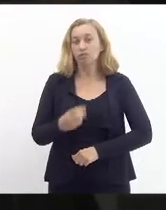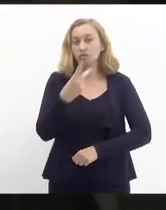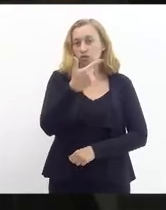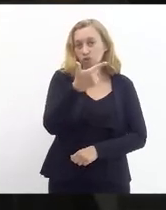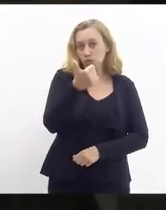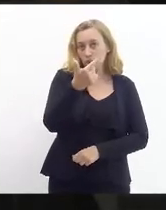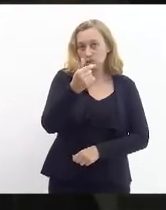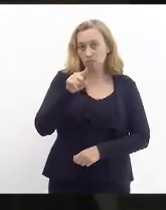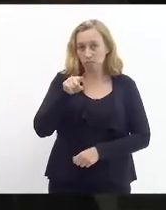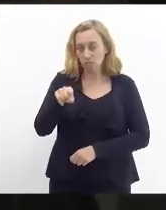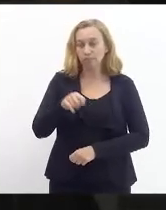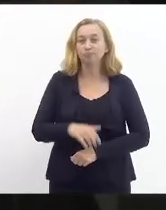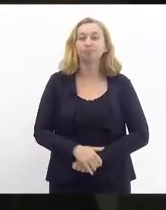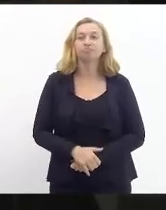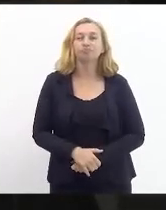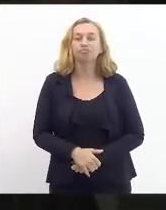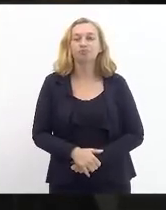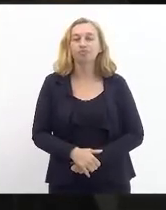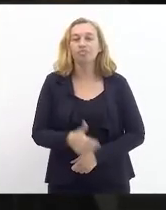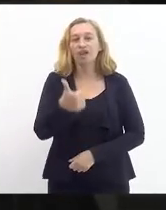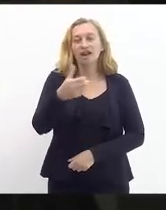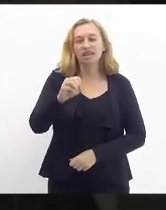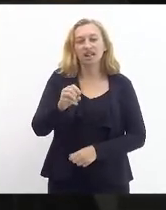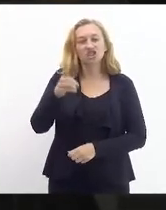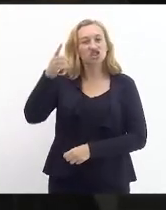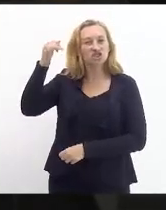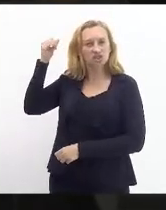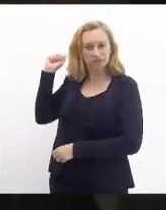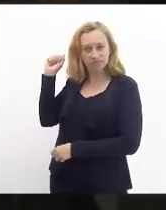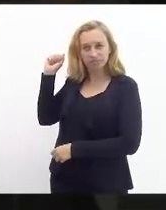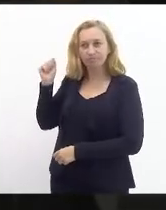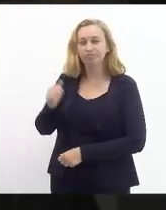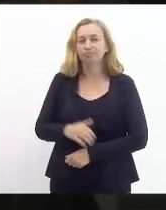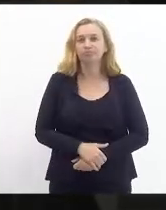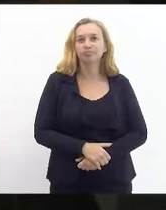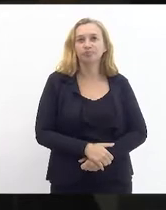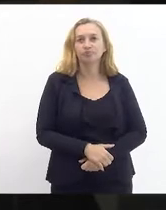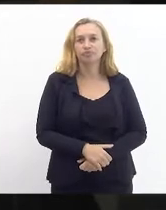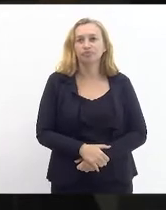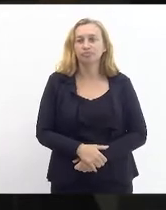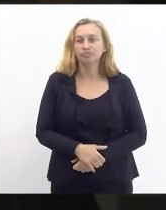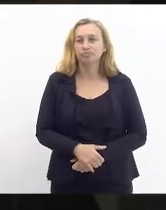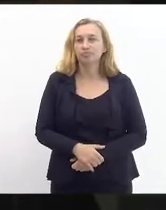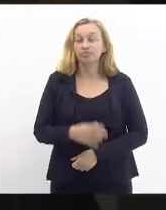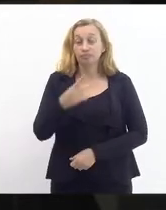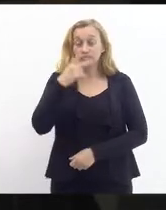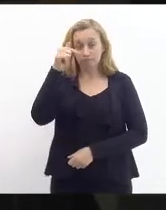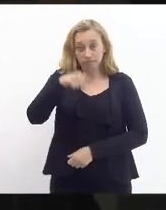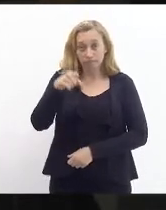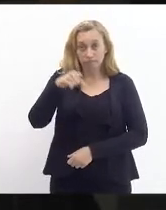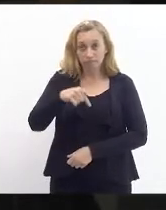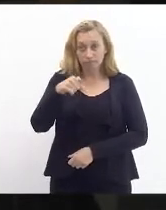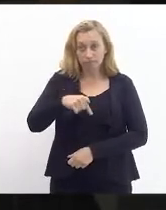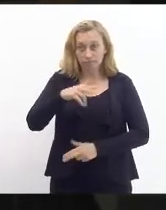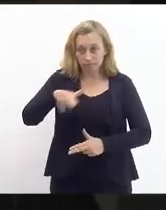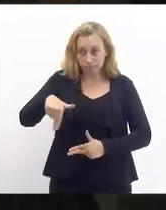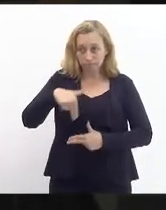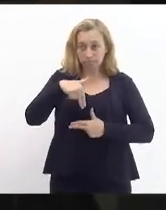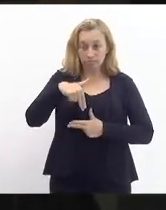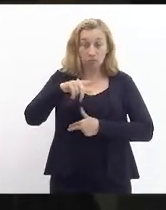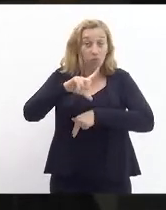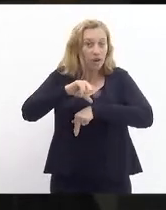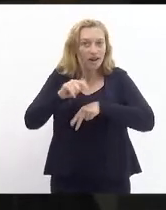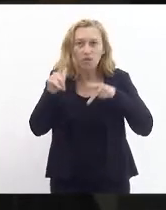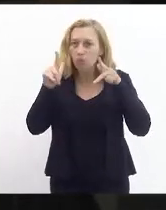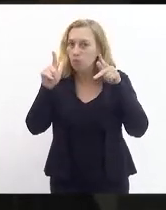percentuais a 10 dias atrás discursando aqui neste mesmo horário